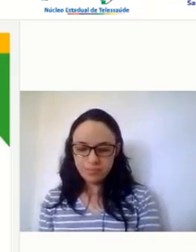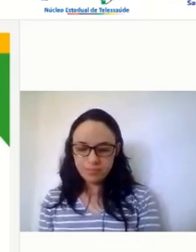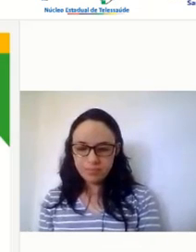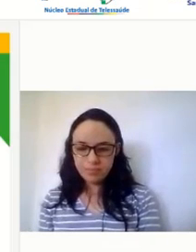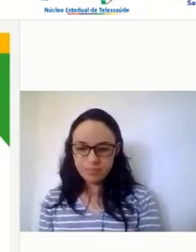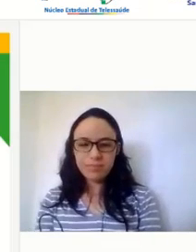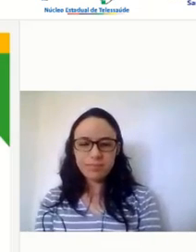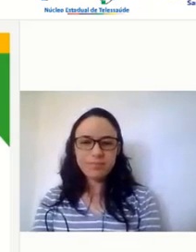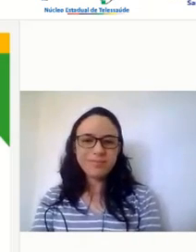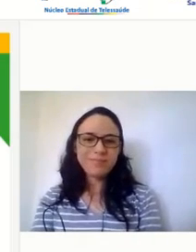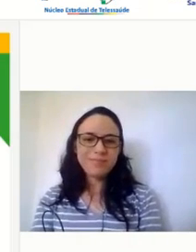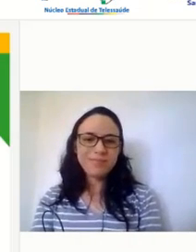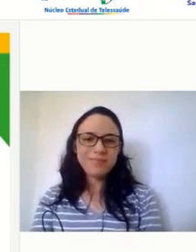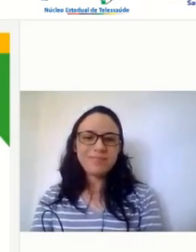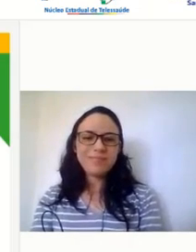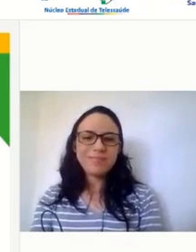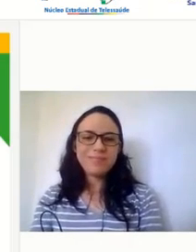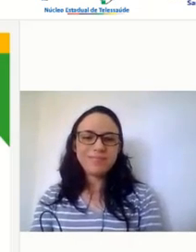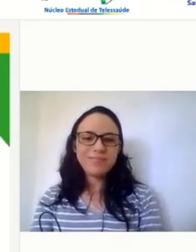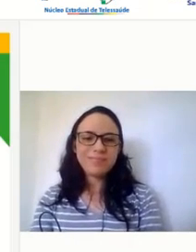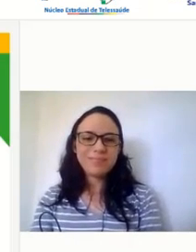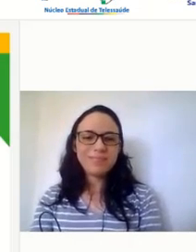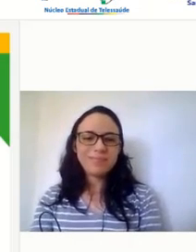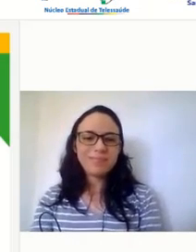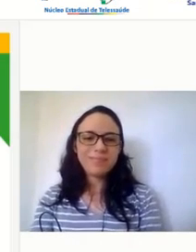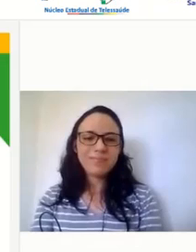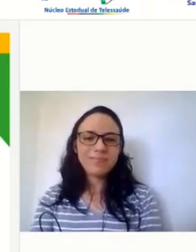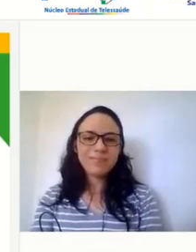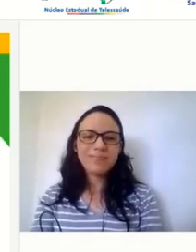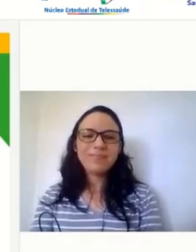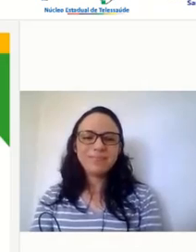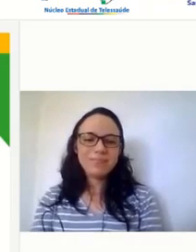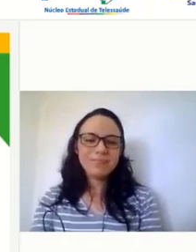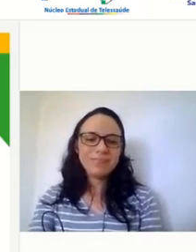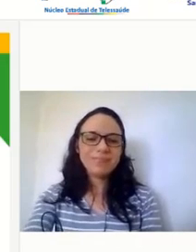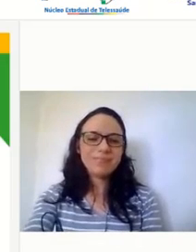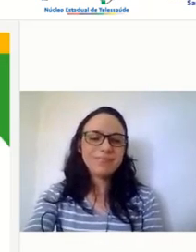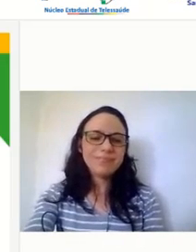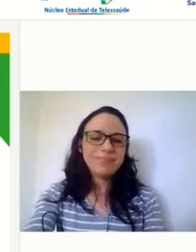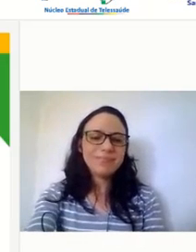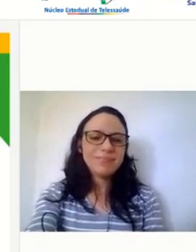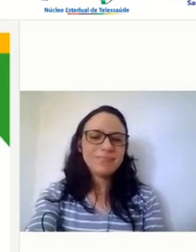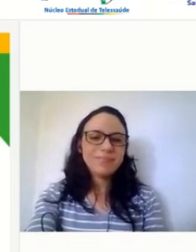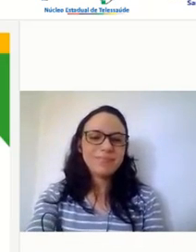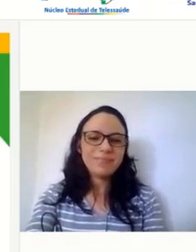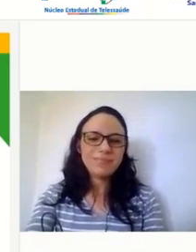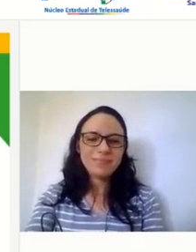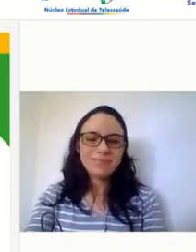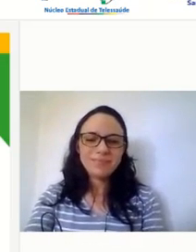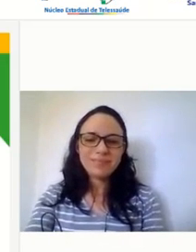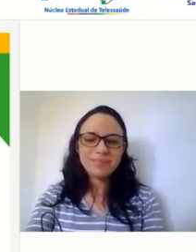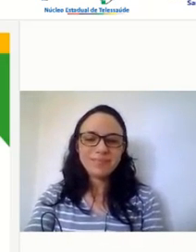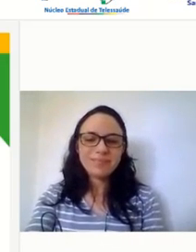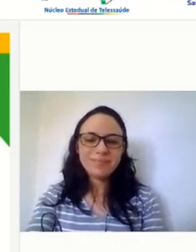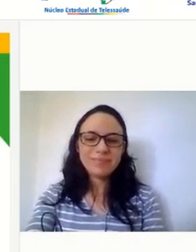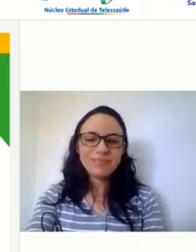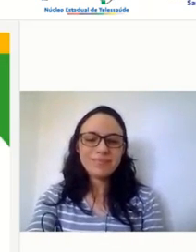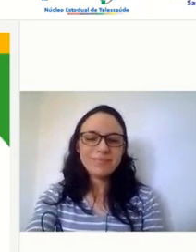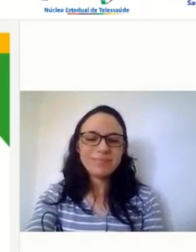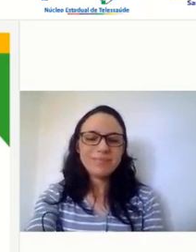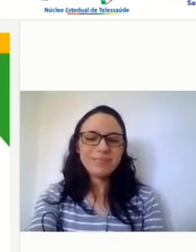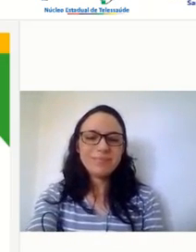ambientes e não é um o ambulatório no ar como